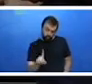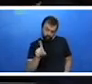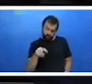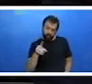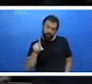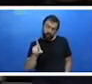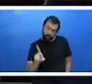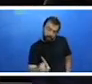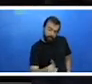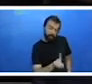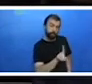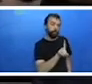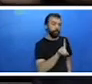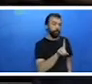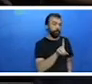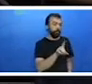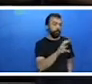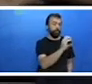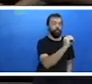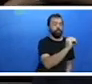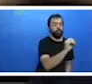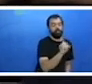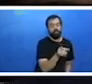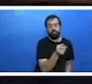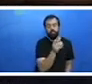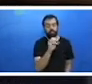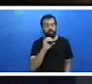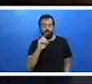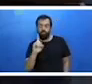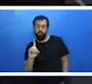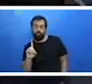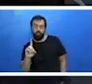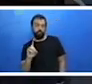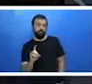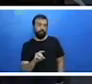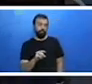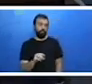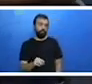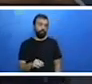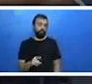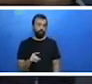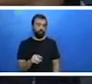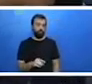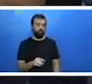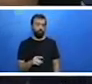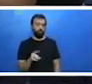e 1 na parte decimal. Eu tenho 1/10.